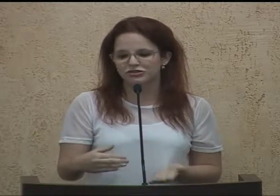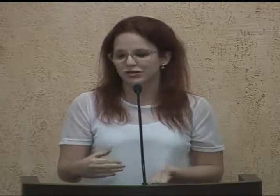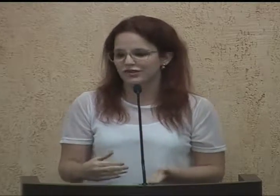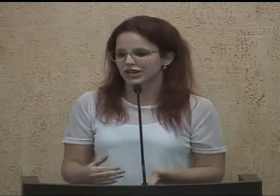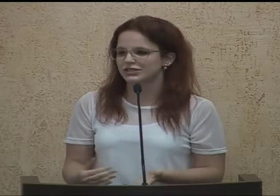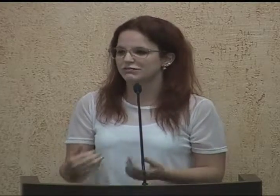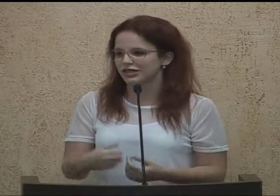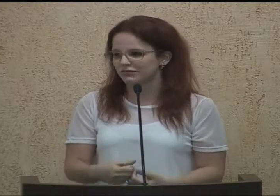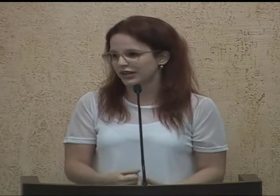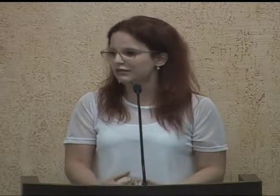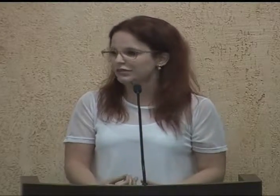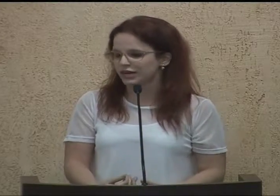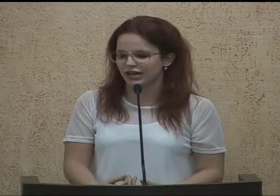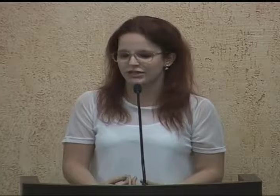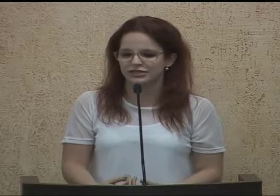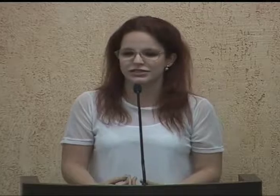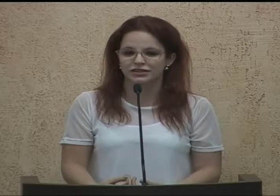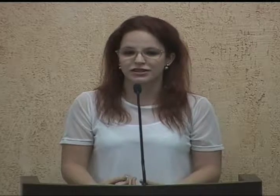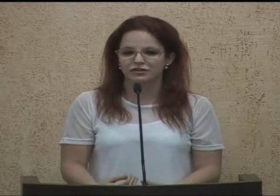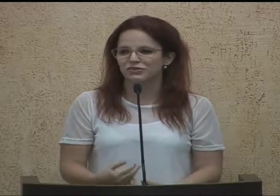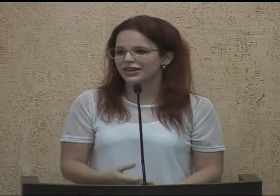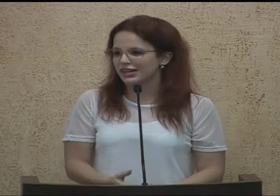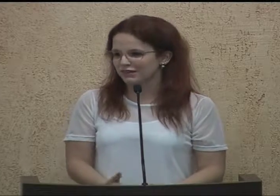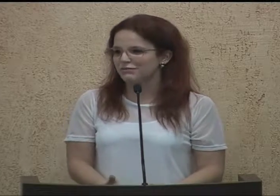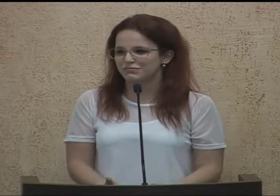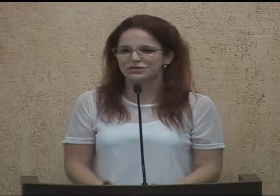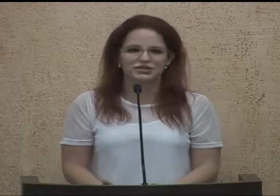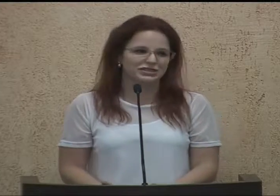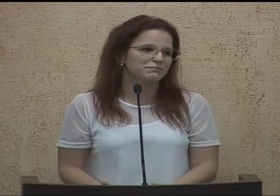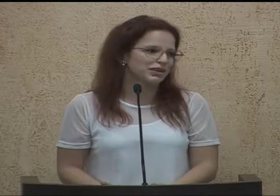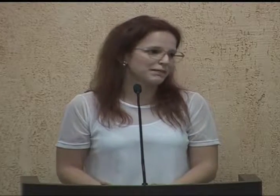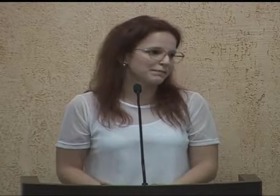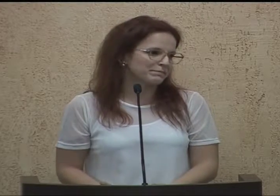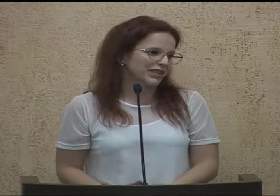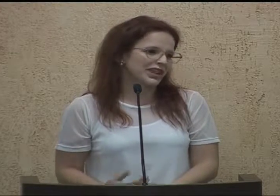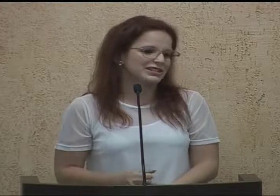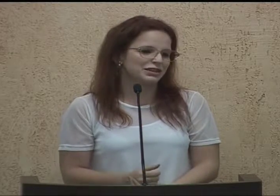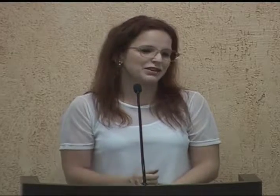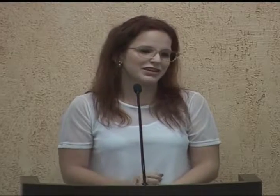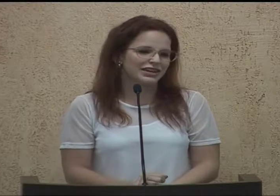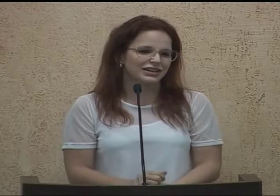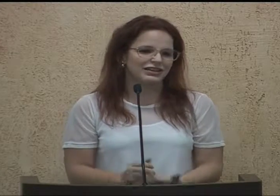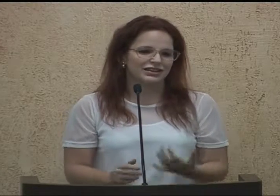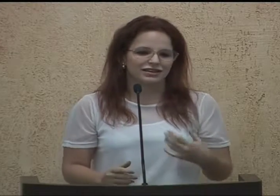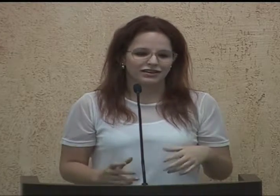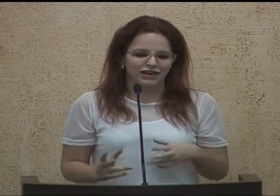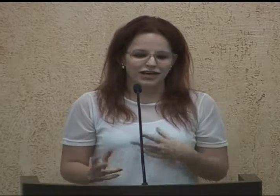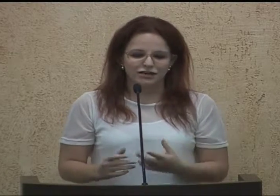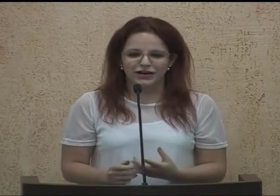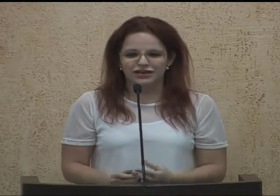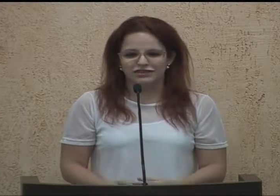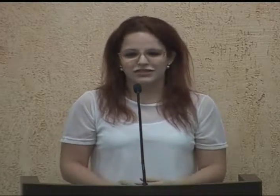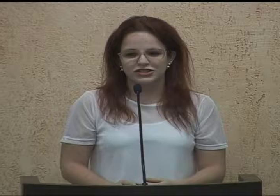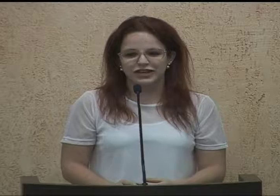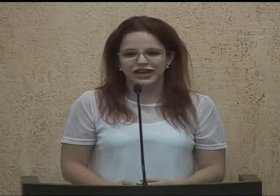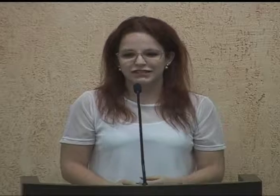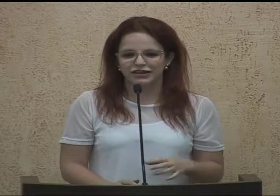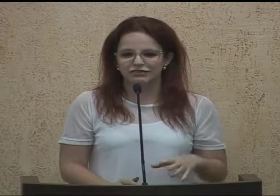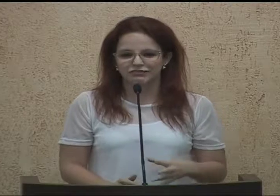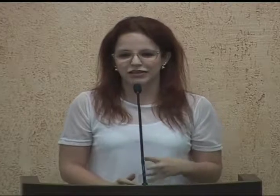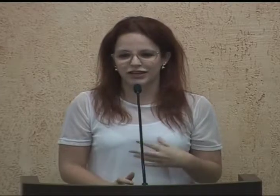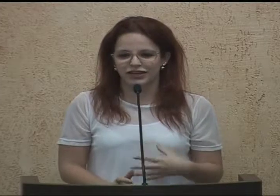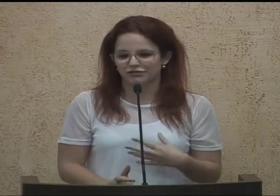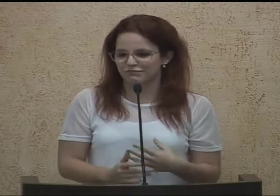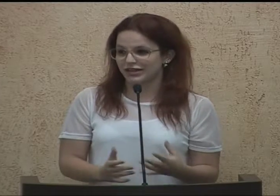não fecho uma avaliação sem falar com o familiar antes, porque é ele que vai primeiro perceber. É sempre aquele parente que vai chegar